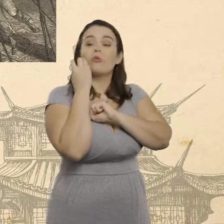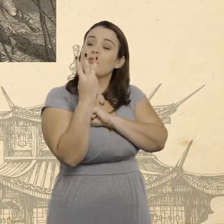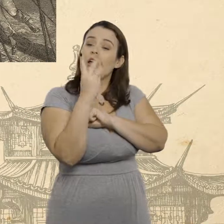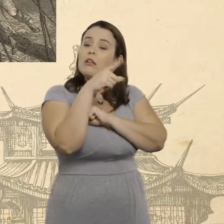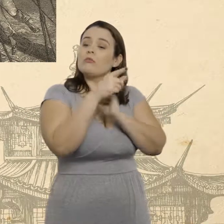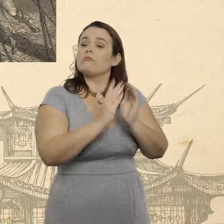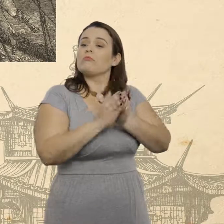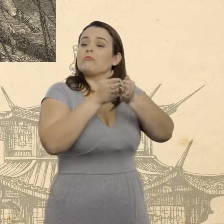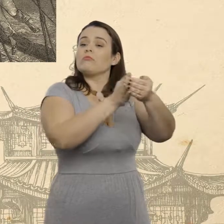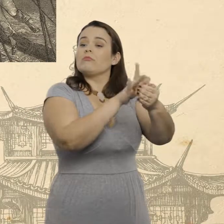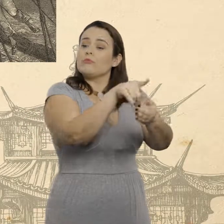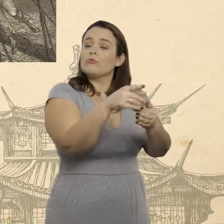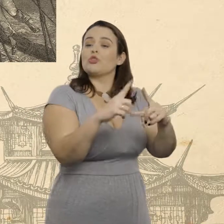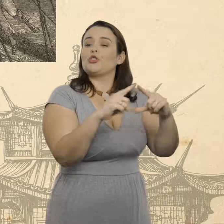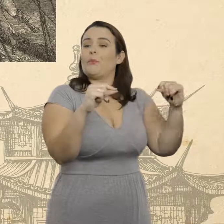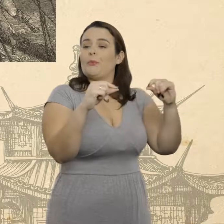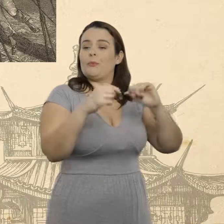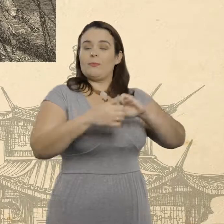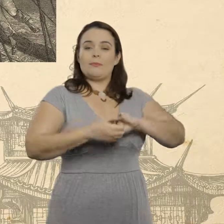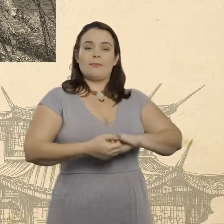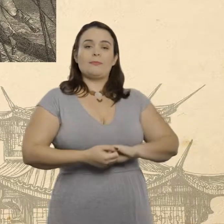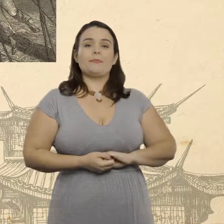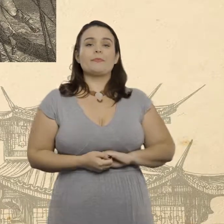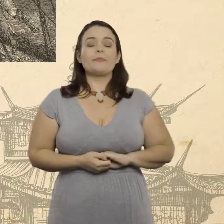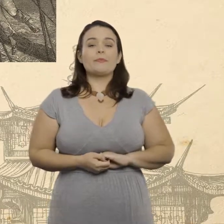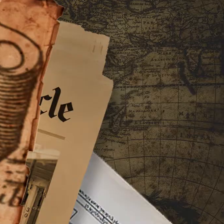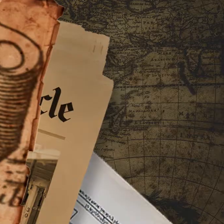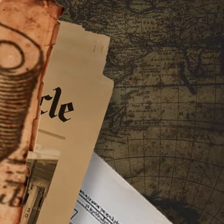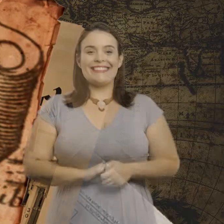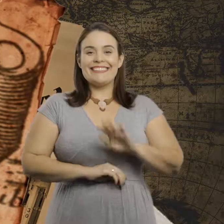no navio que ia para Yokohama.